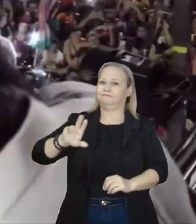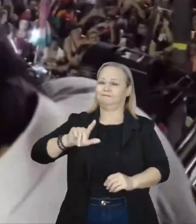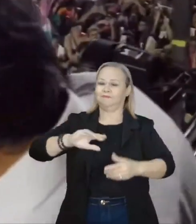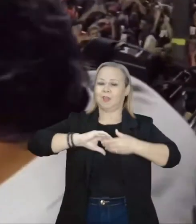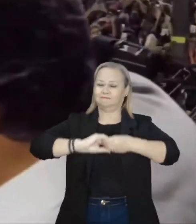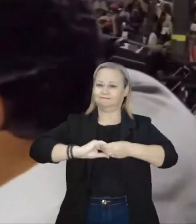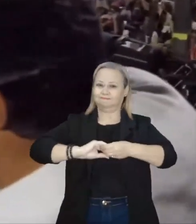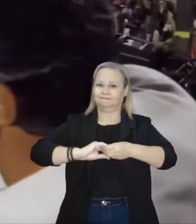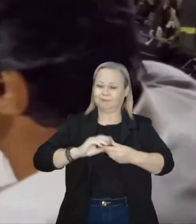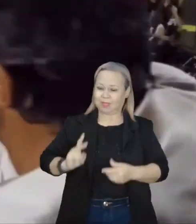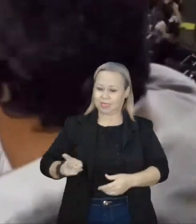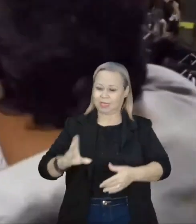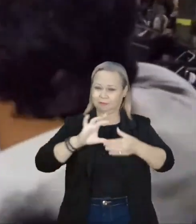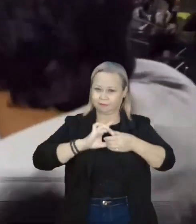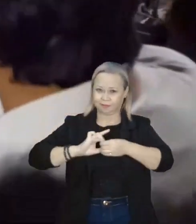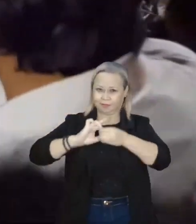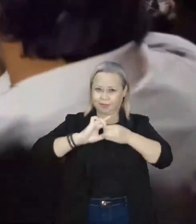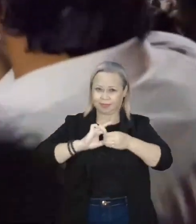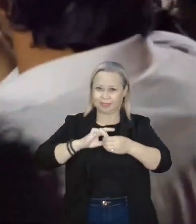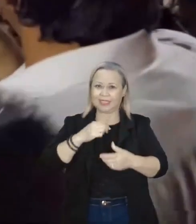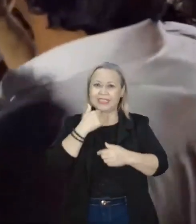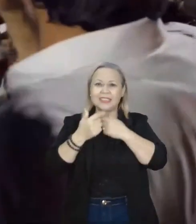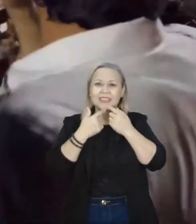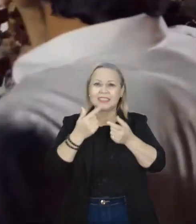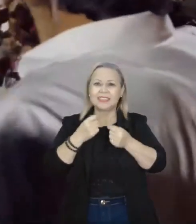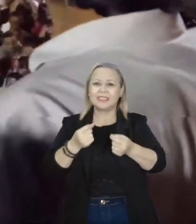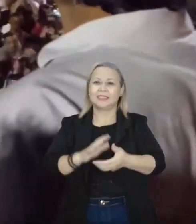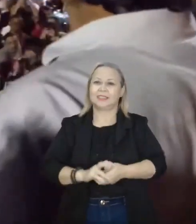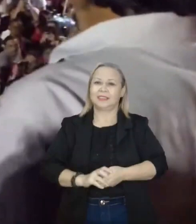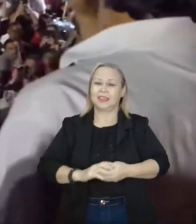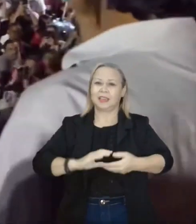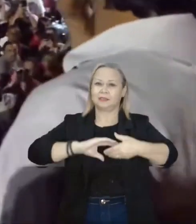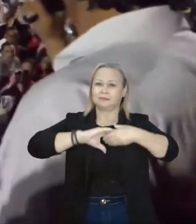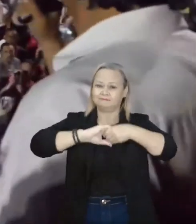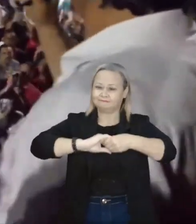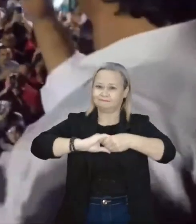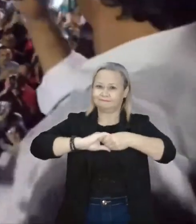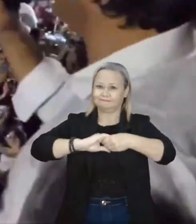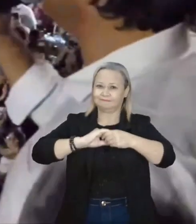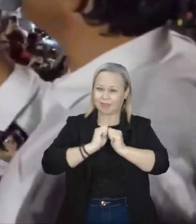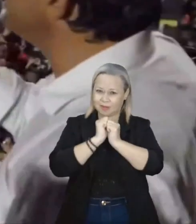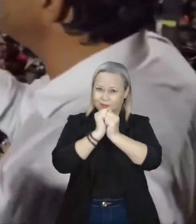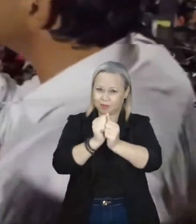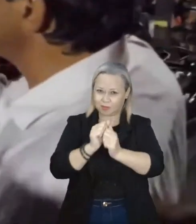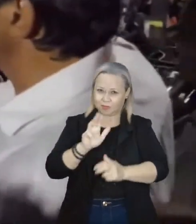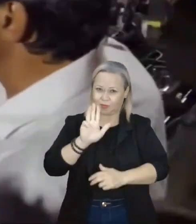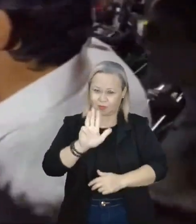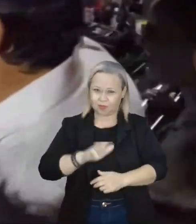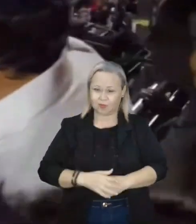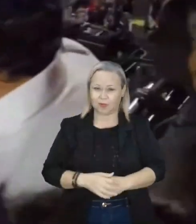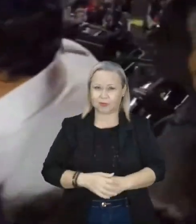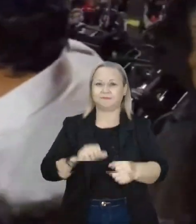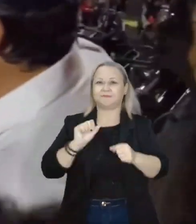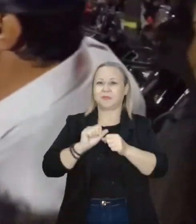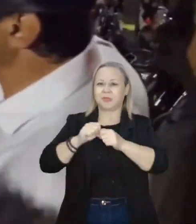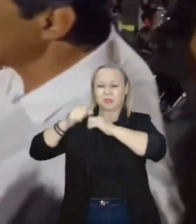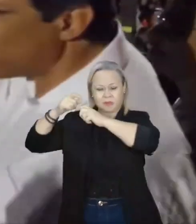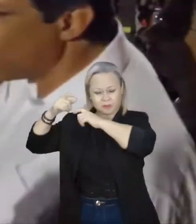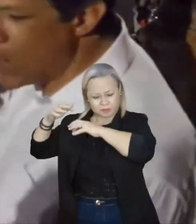E ninguém quis largar a sua mão, Lula. Nós quisemos ir para as